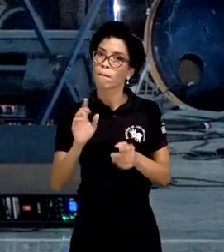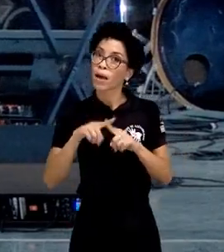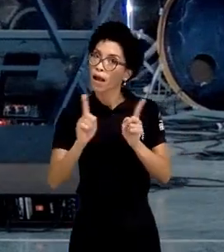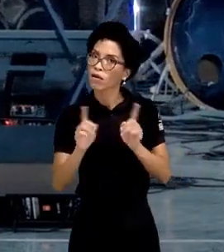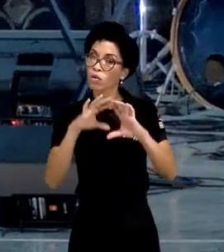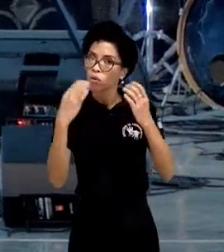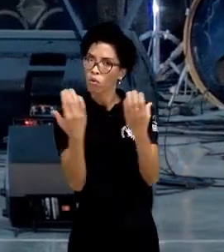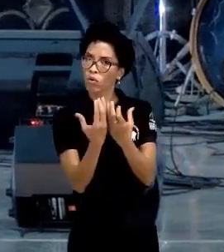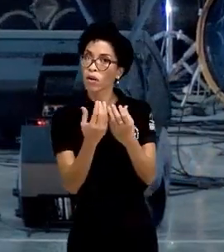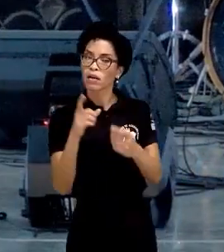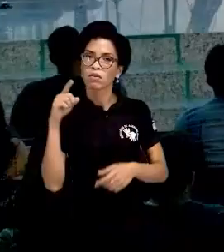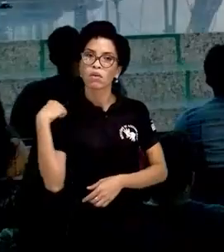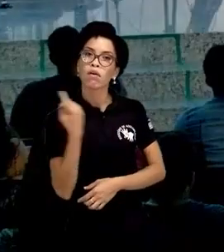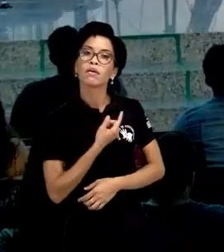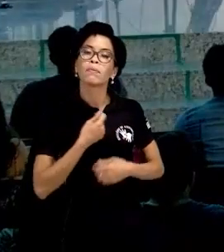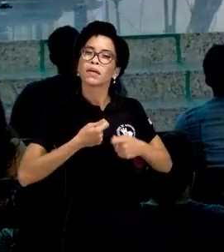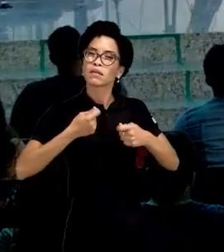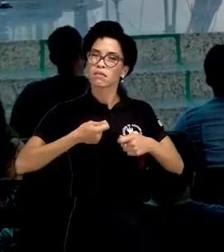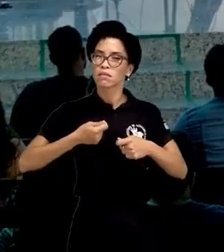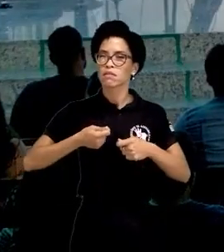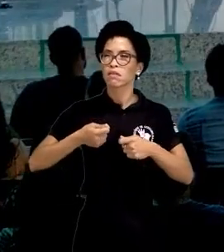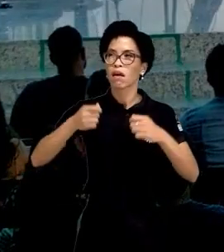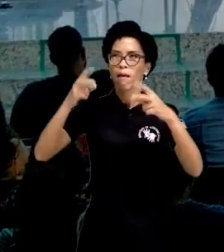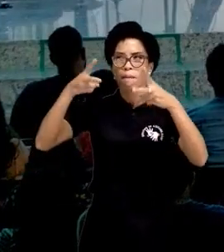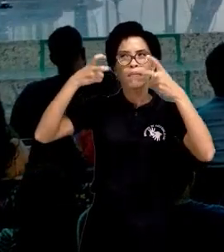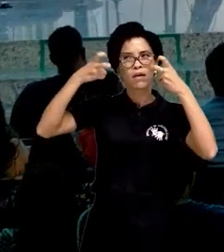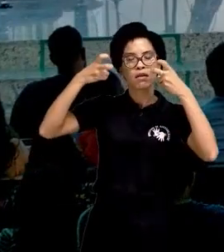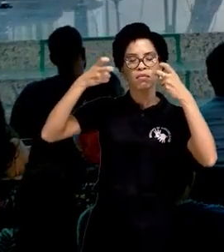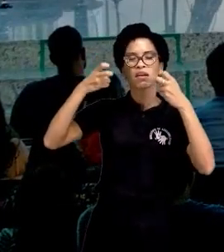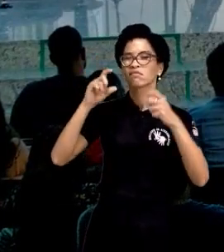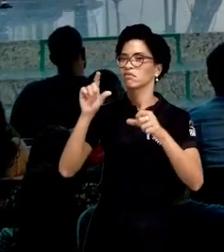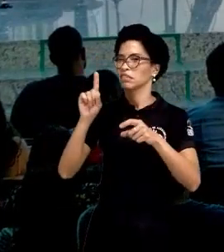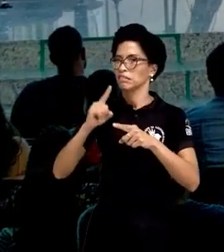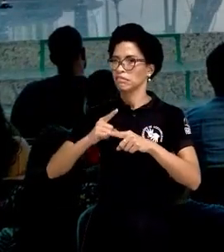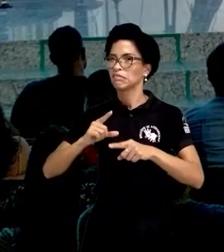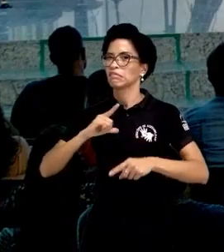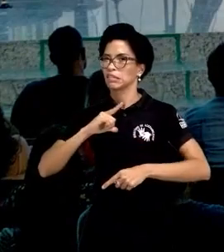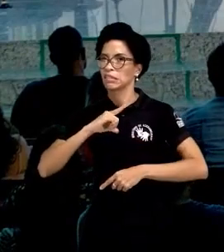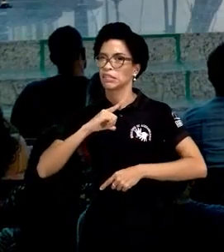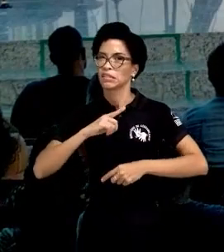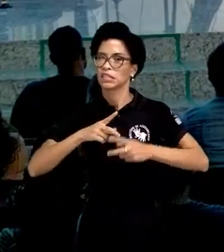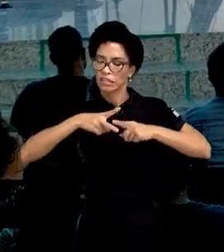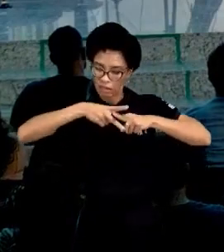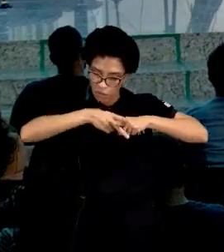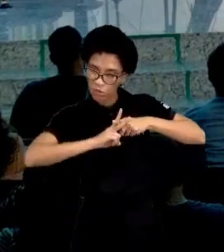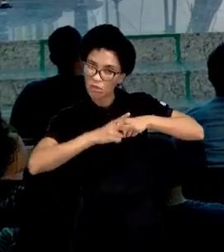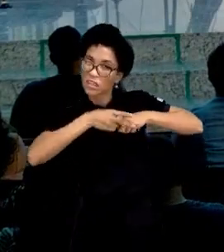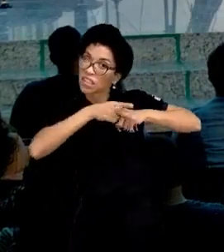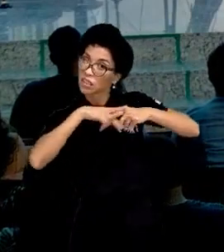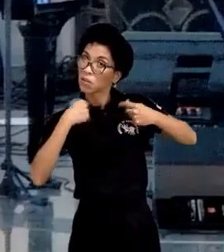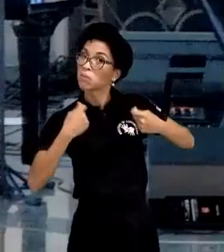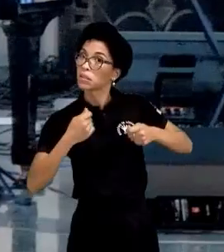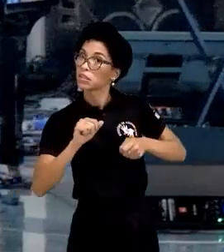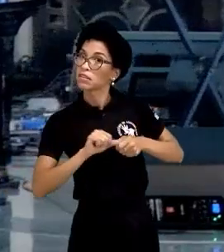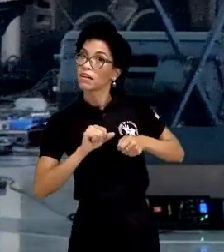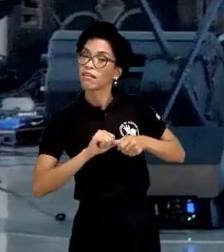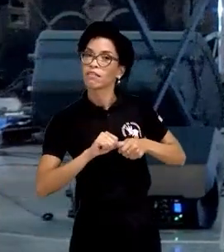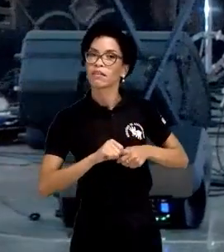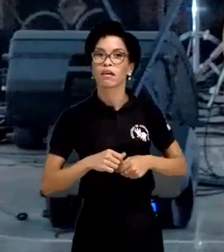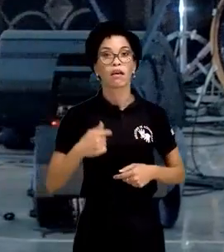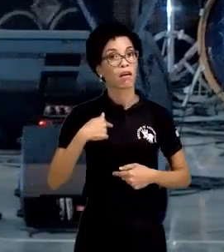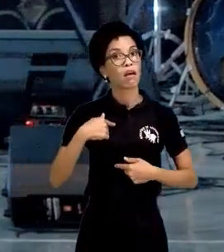certo? Eu acredito que, assim como comigo, vocês, de alguma forma,